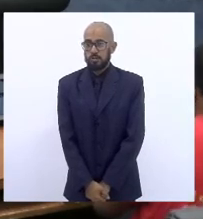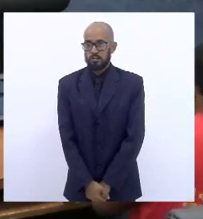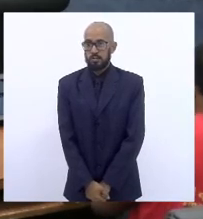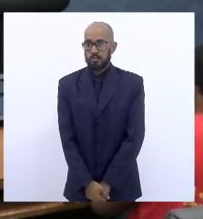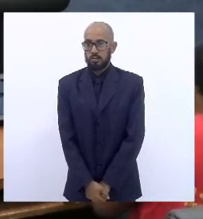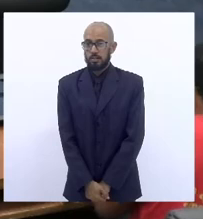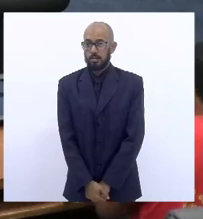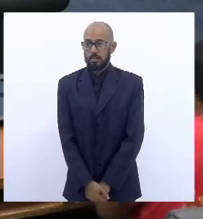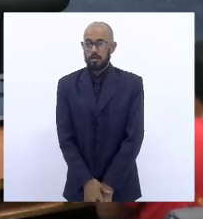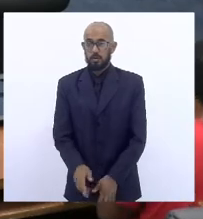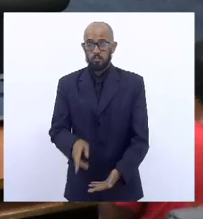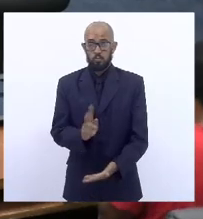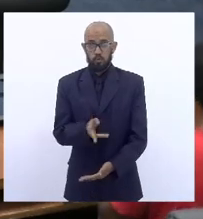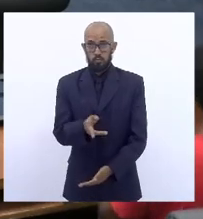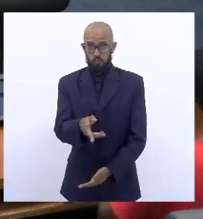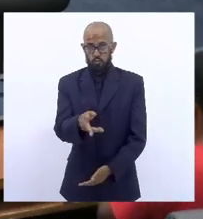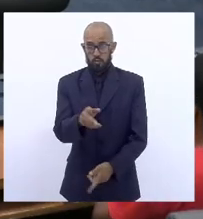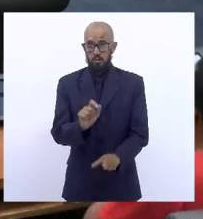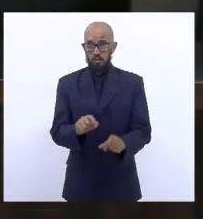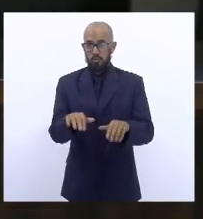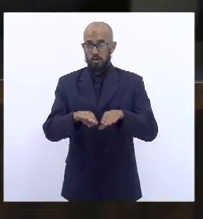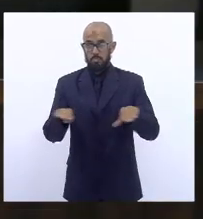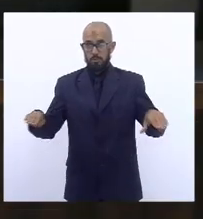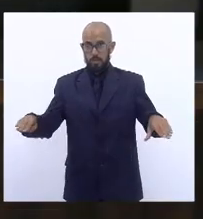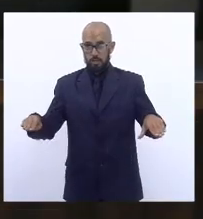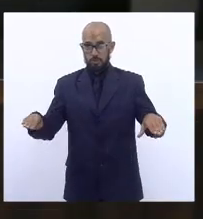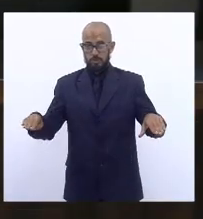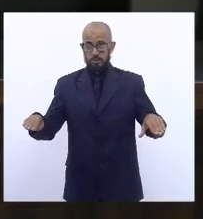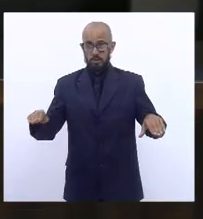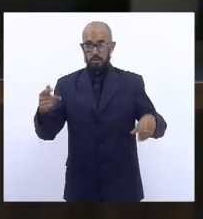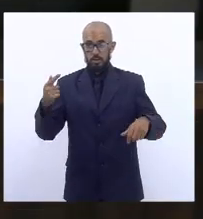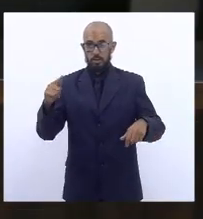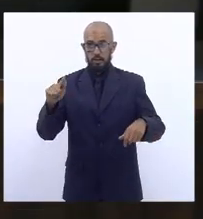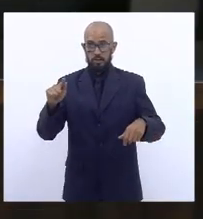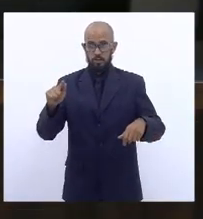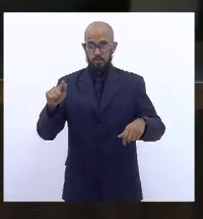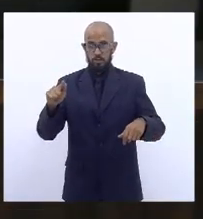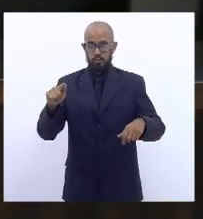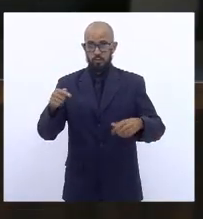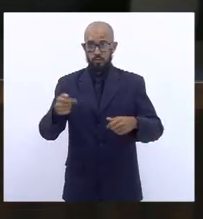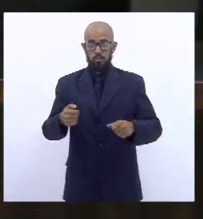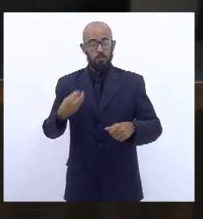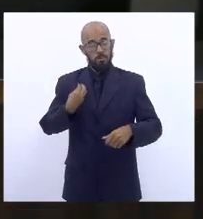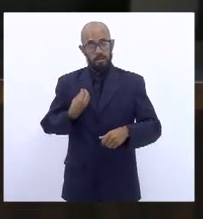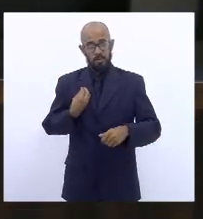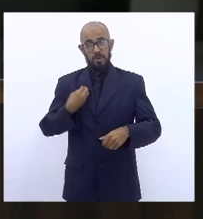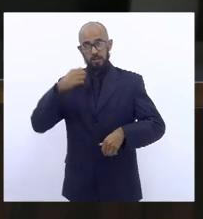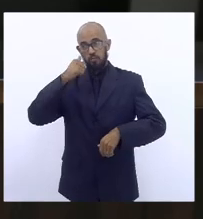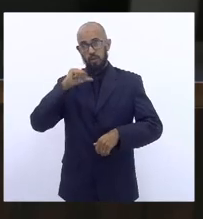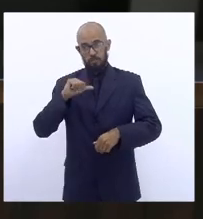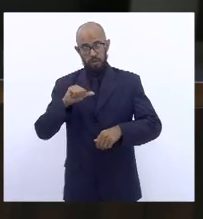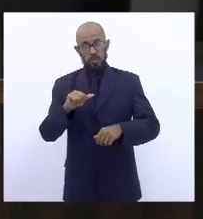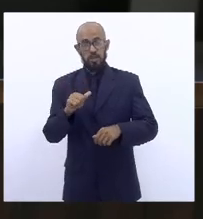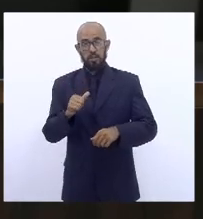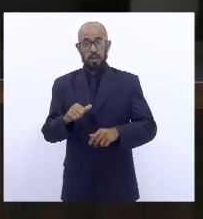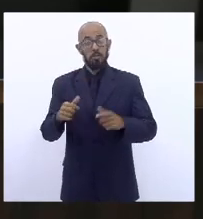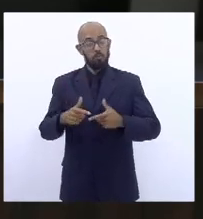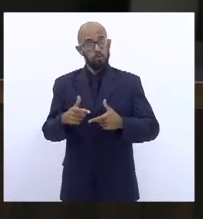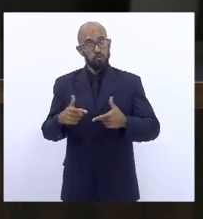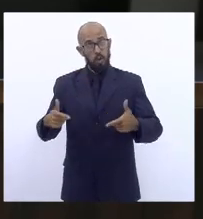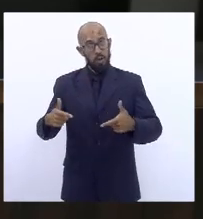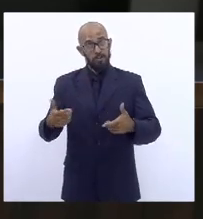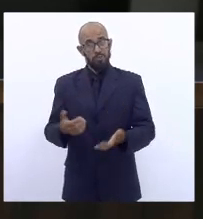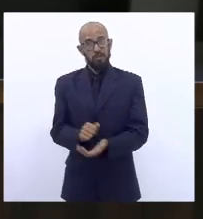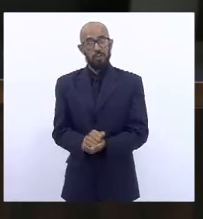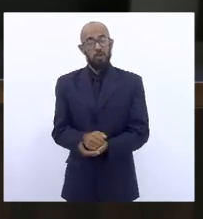Dando sequência à composição da mesa e garantindo uma participação feminina na nossa mesa, ainda bem, eu convido